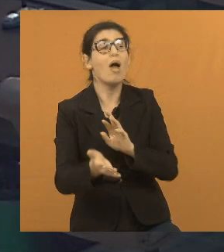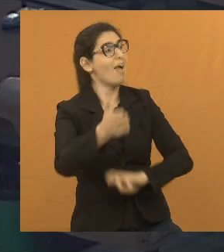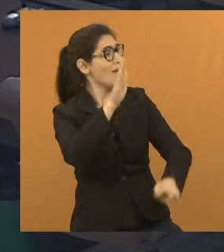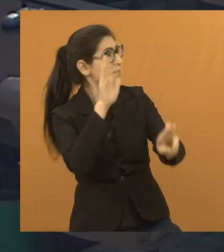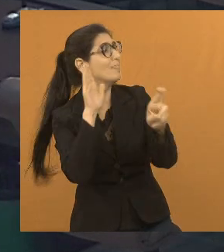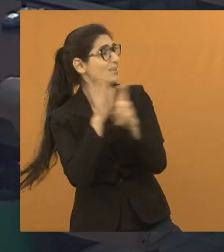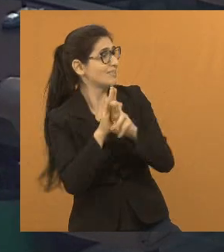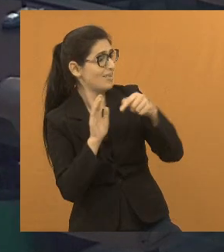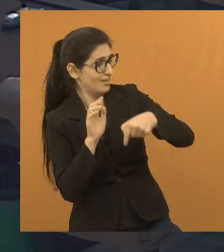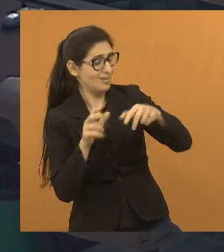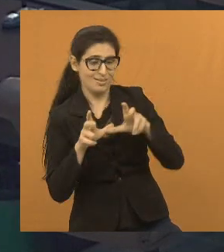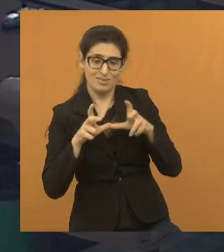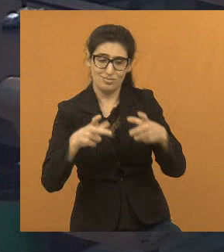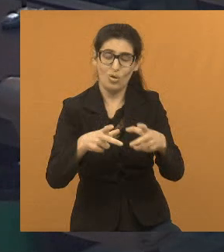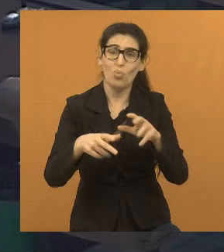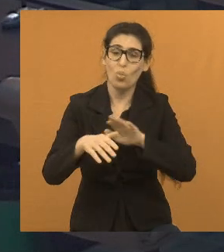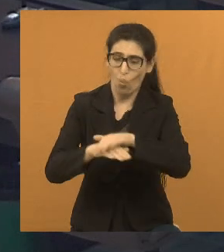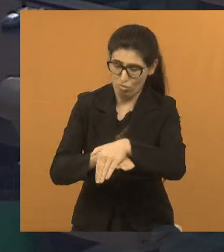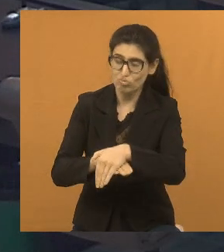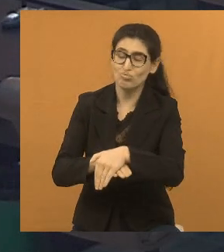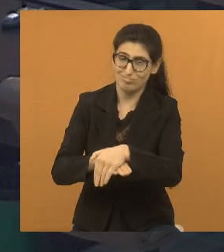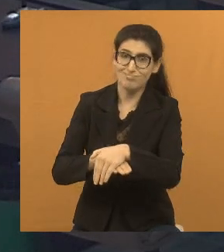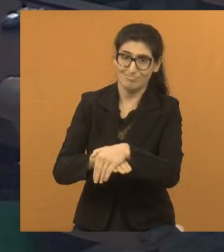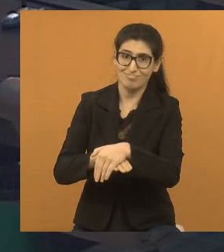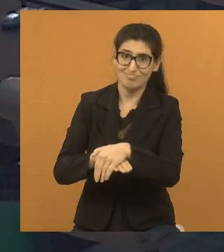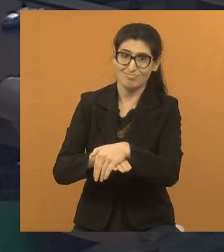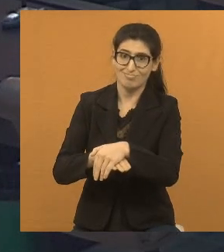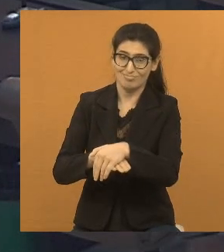presidência da Câmara esta noite.